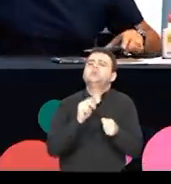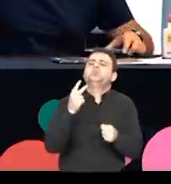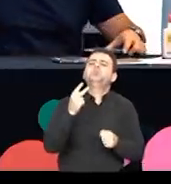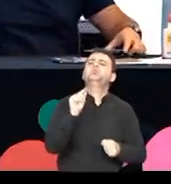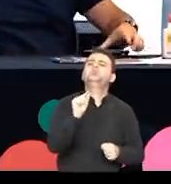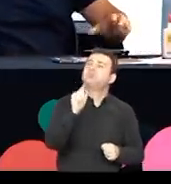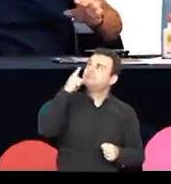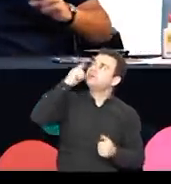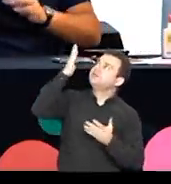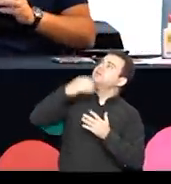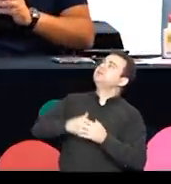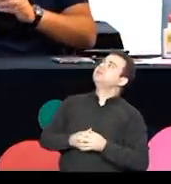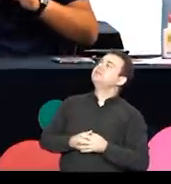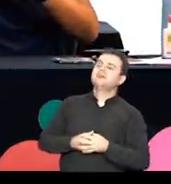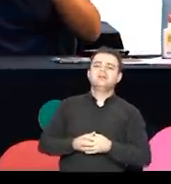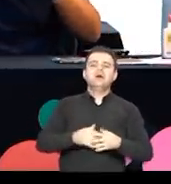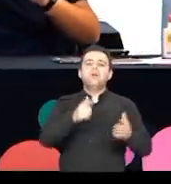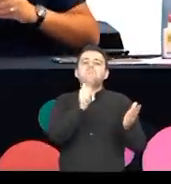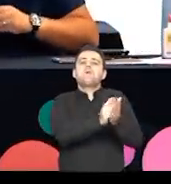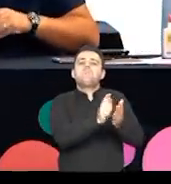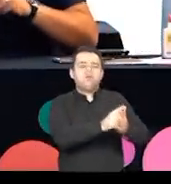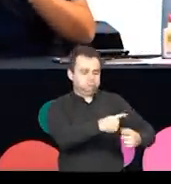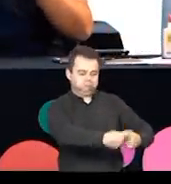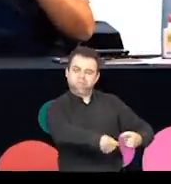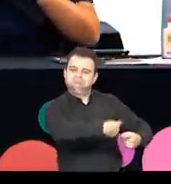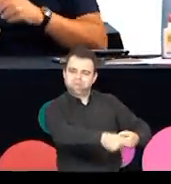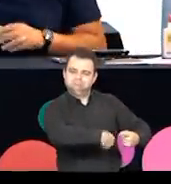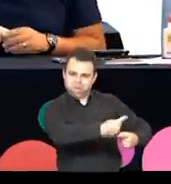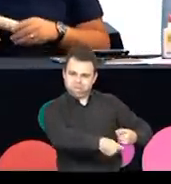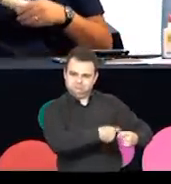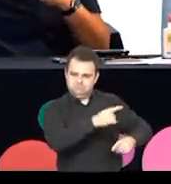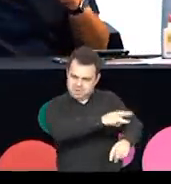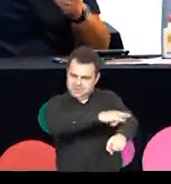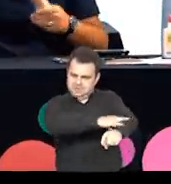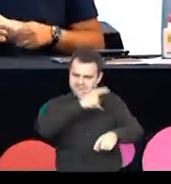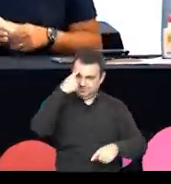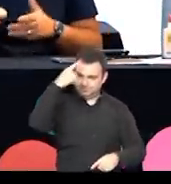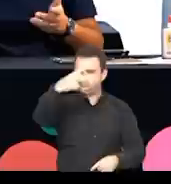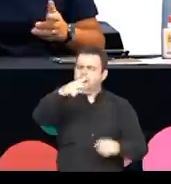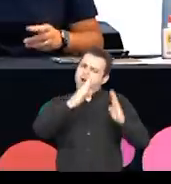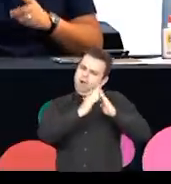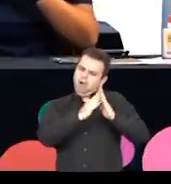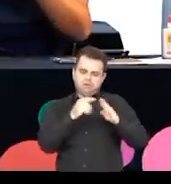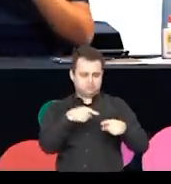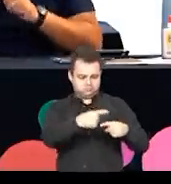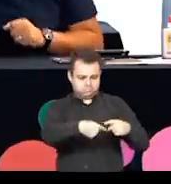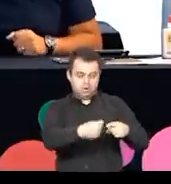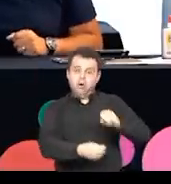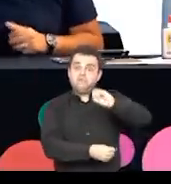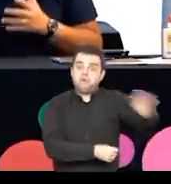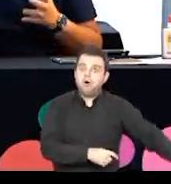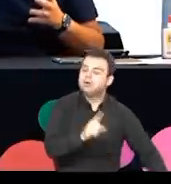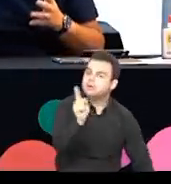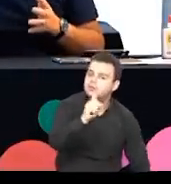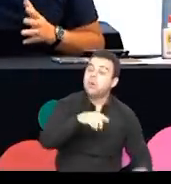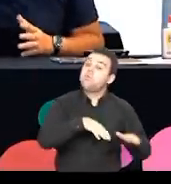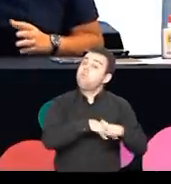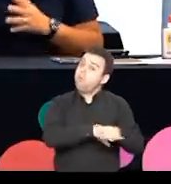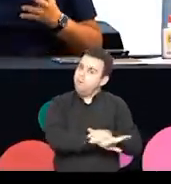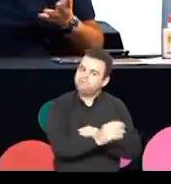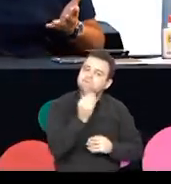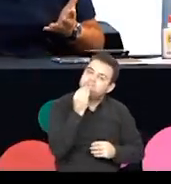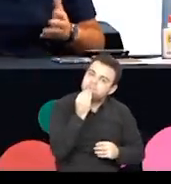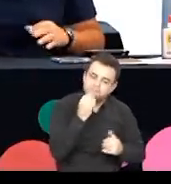principal material é um rolinho de papel higiênico que eu tenho certeza que você tem na sua casa aí e muitas vezes joga ele fora. A partir de hoje você pode guardá-lo para